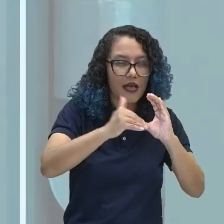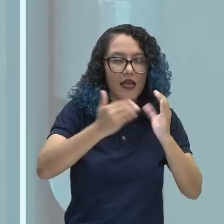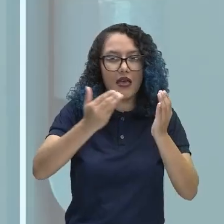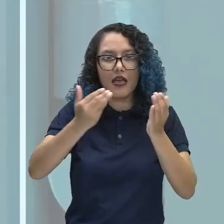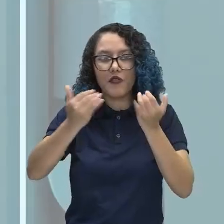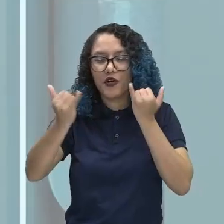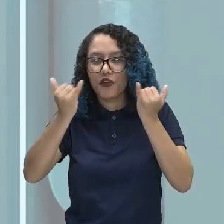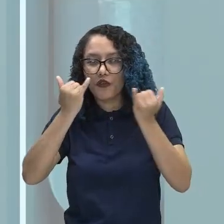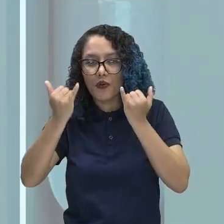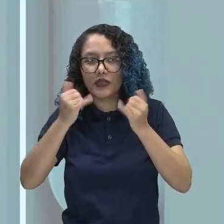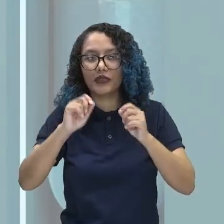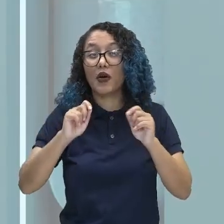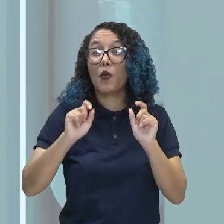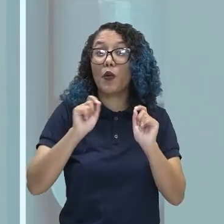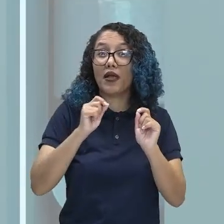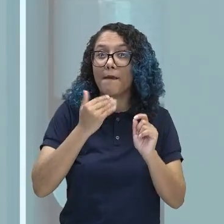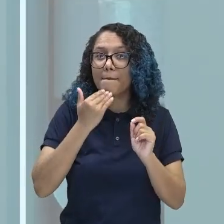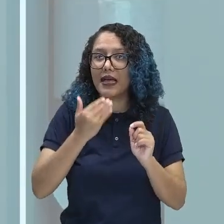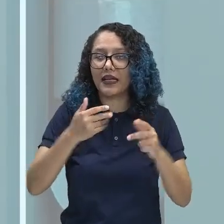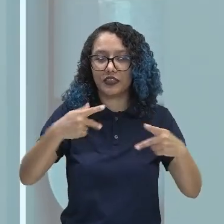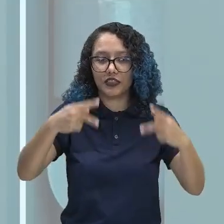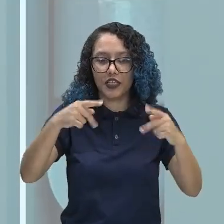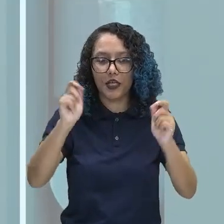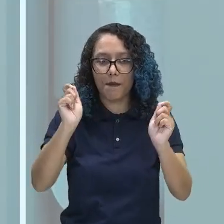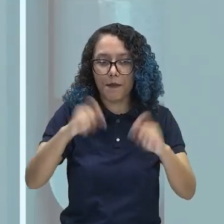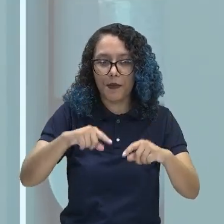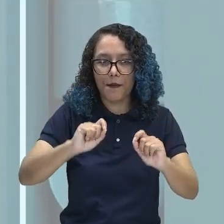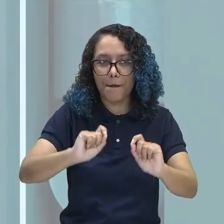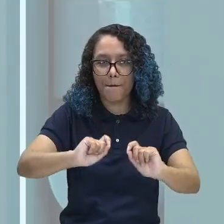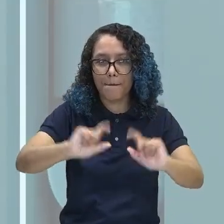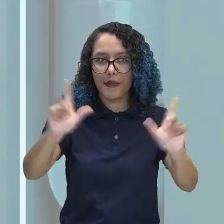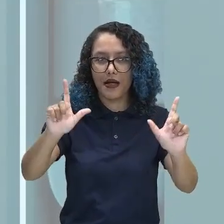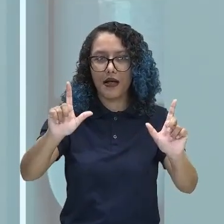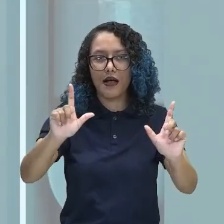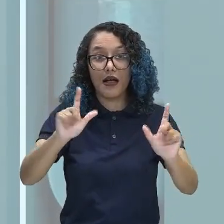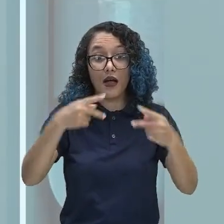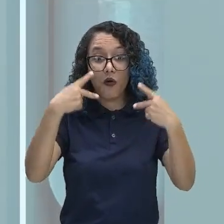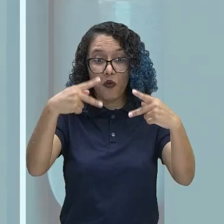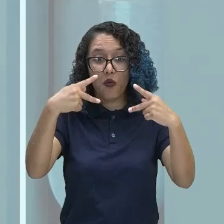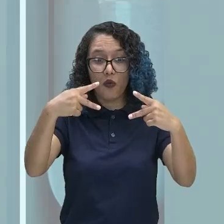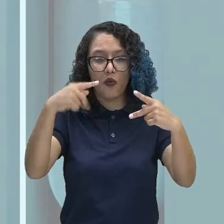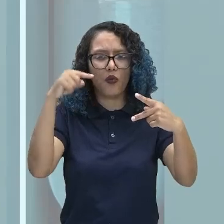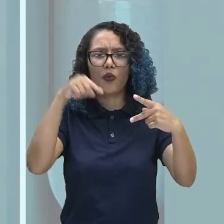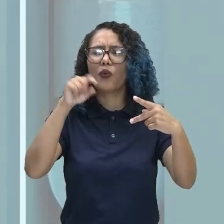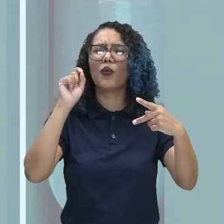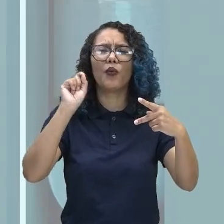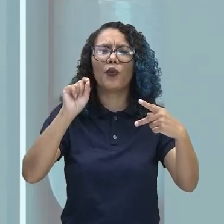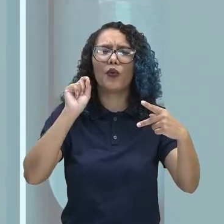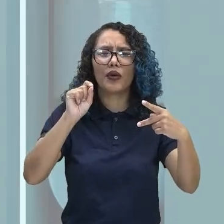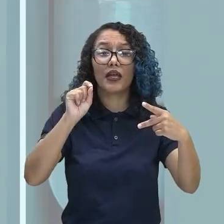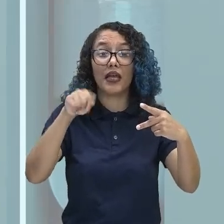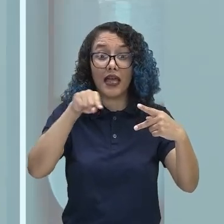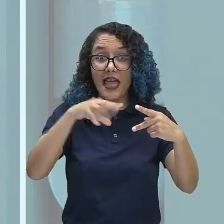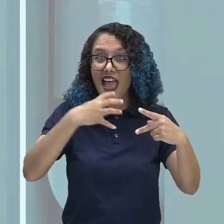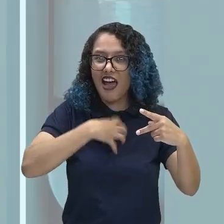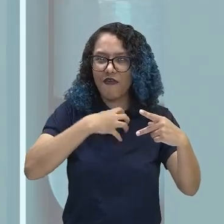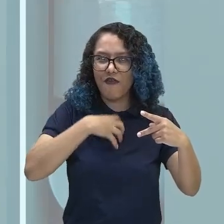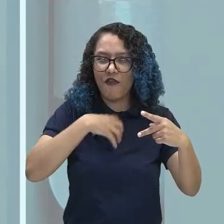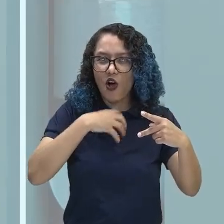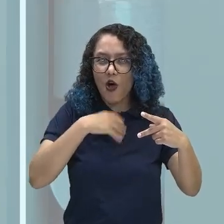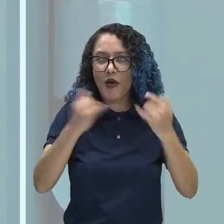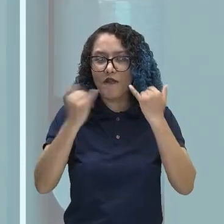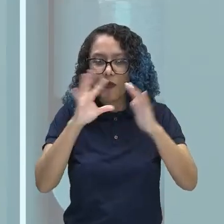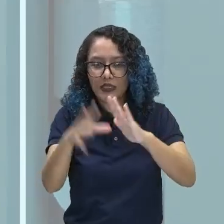aqueles links pedindo que você clique. Perceba que esses links, eles são exatamente o meio para roubar os seus